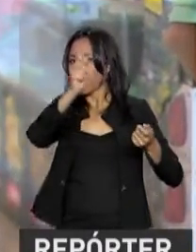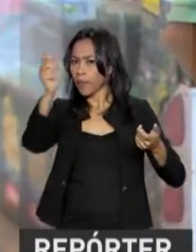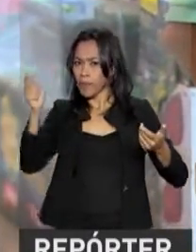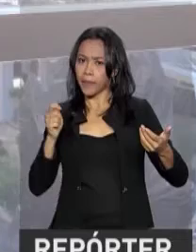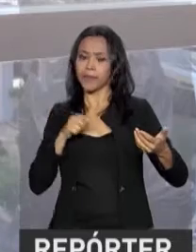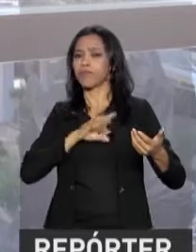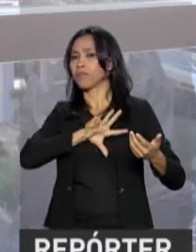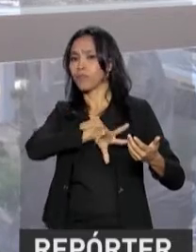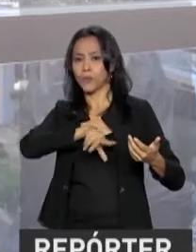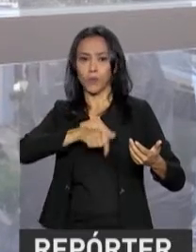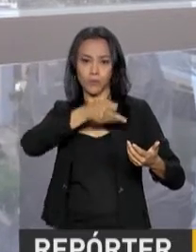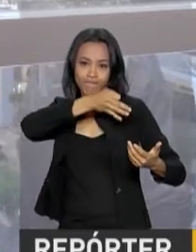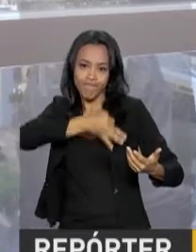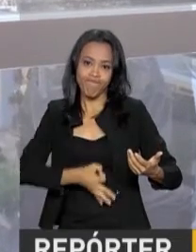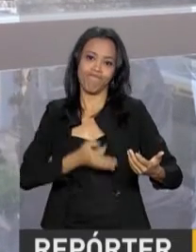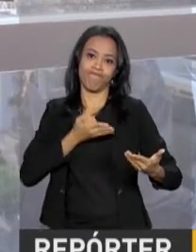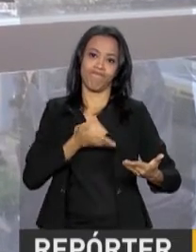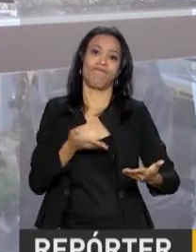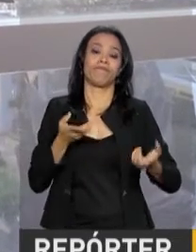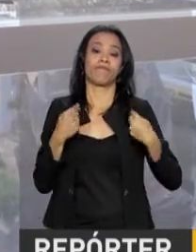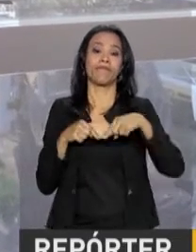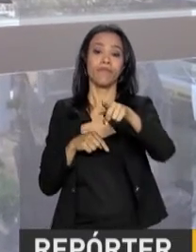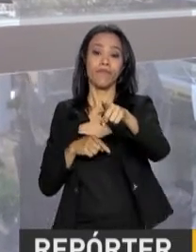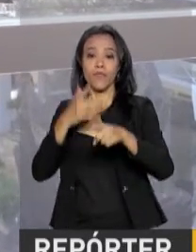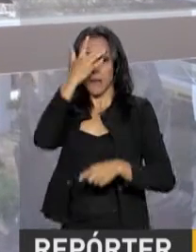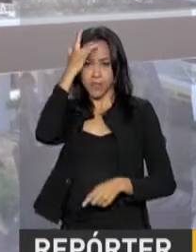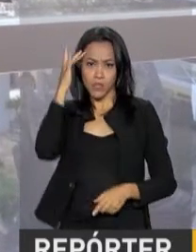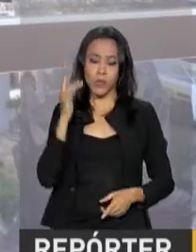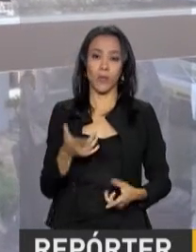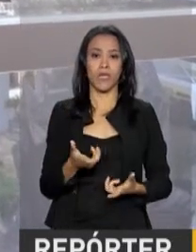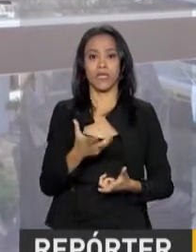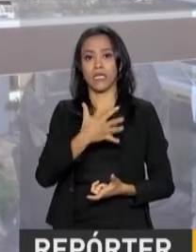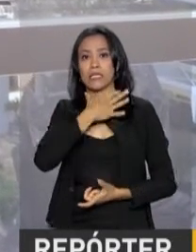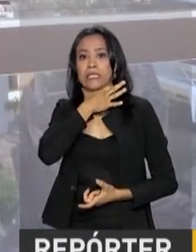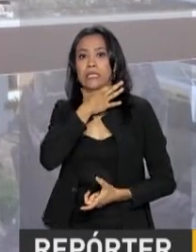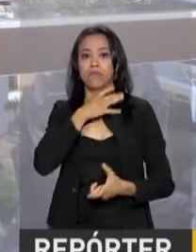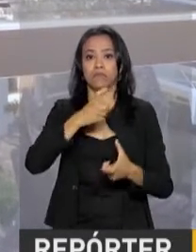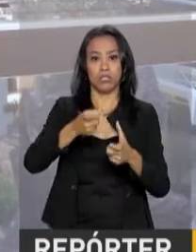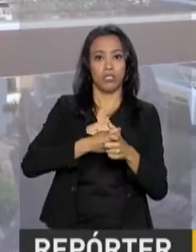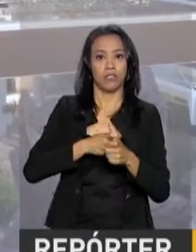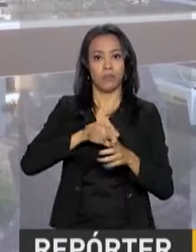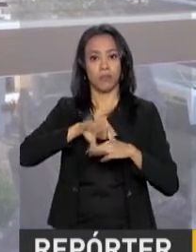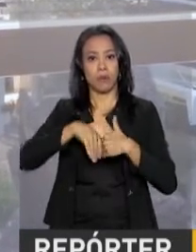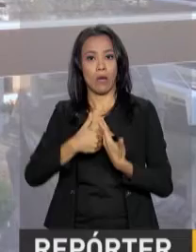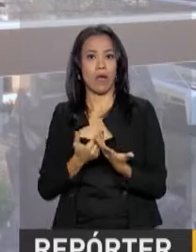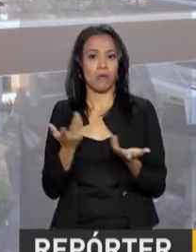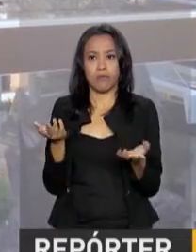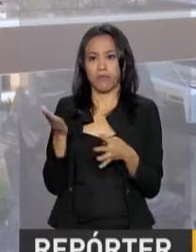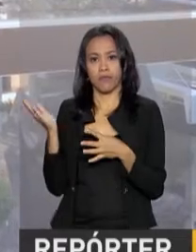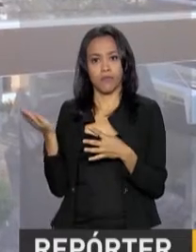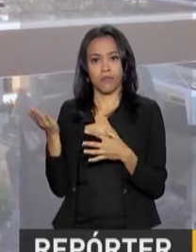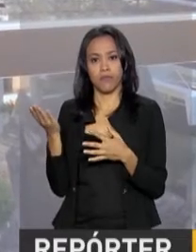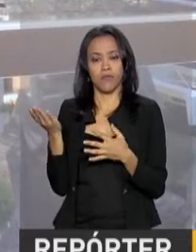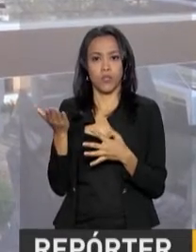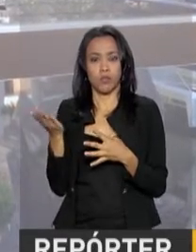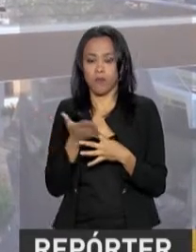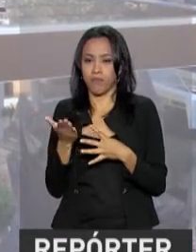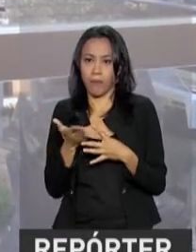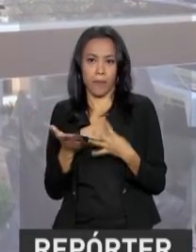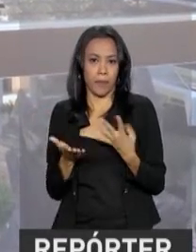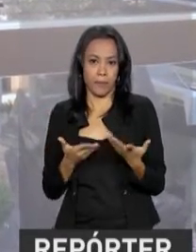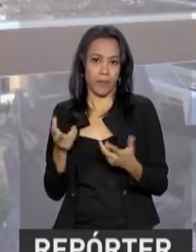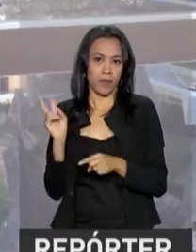consumidor um consumidor que ele está inadimplente com determinado financiamento será assim marcelo hoje